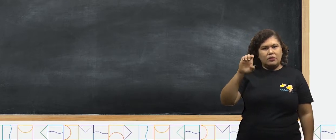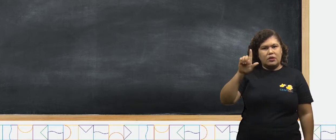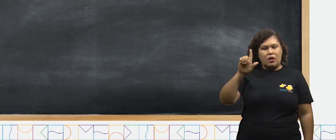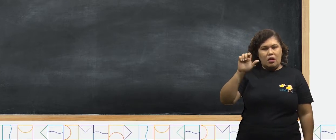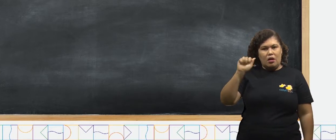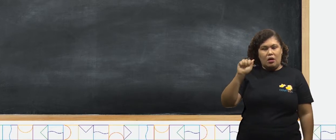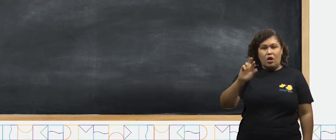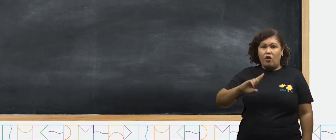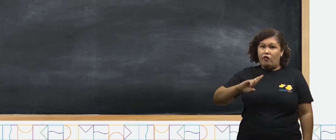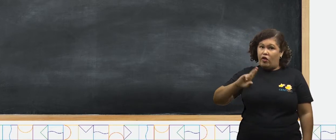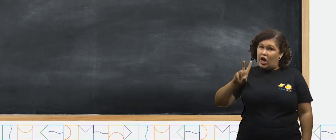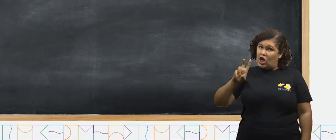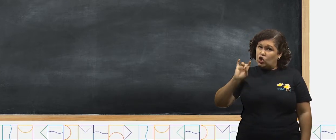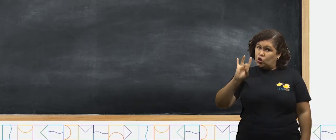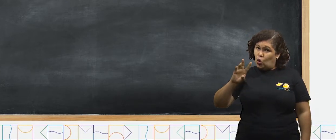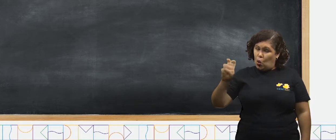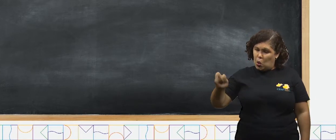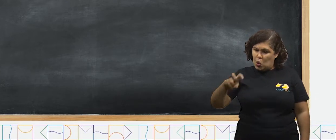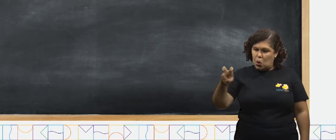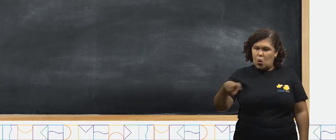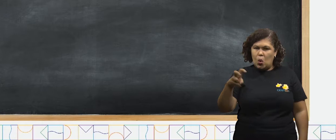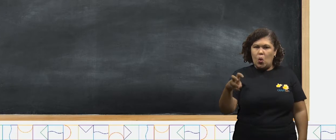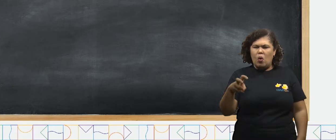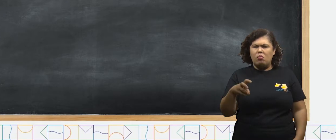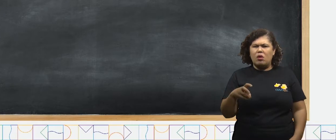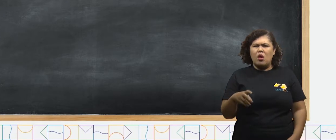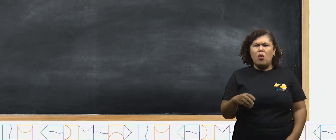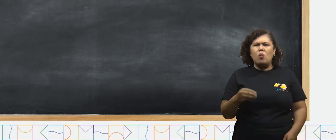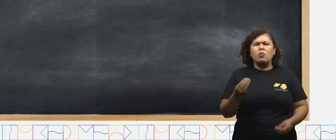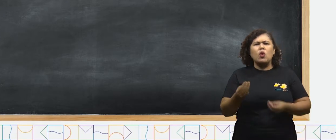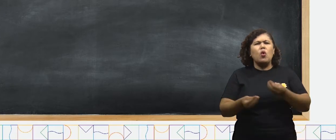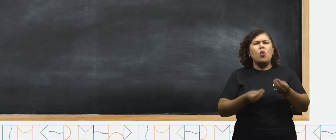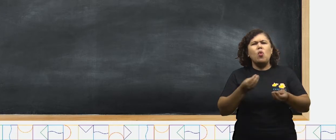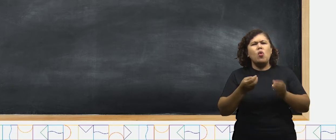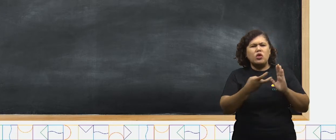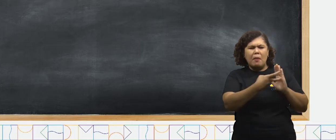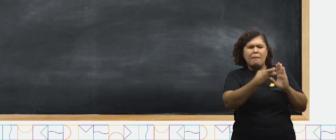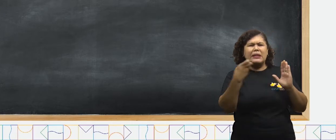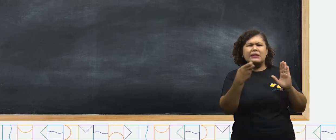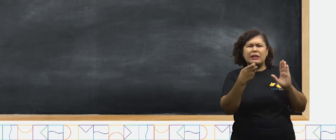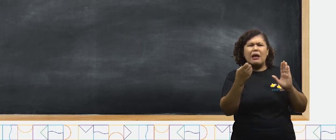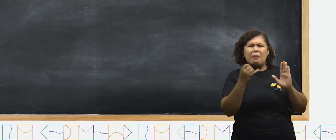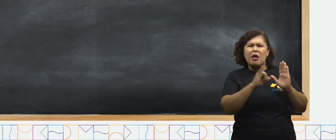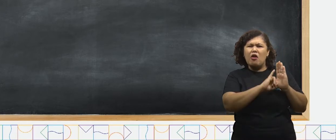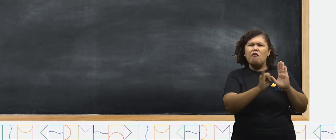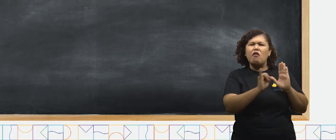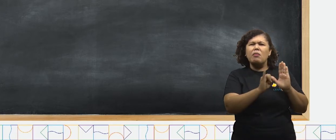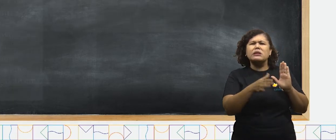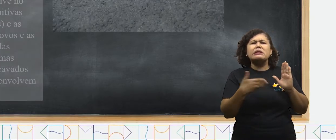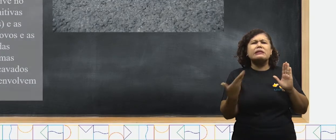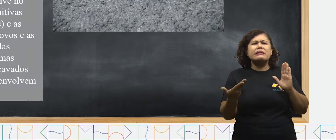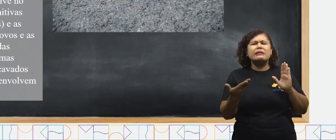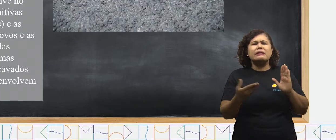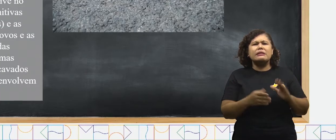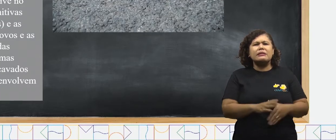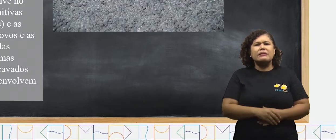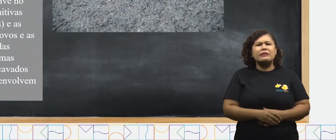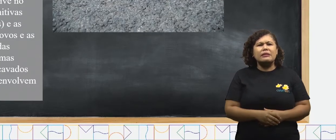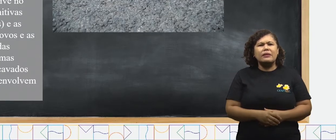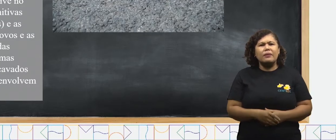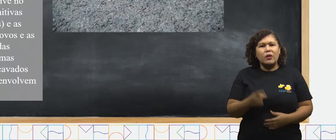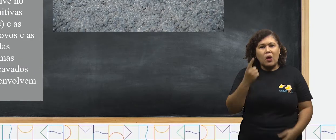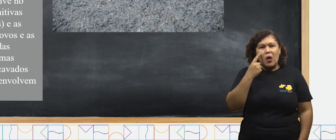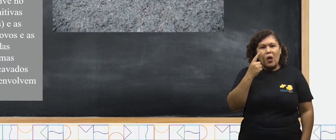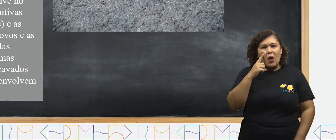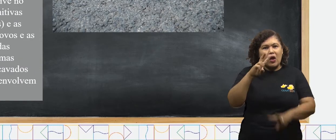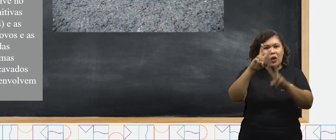de cobra. E em que parte do texto conseguimos verificar esta informação?